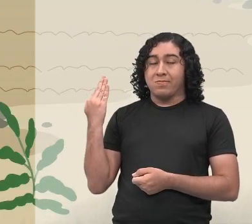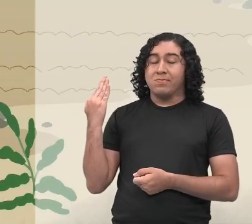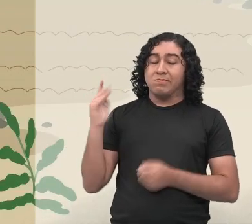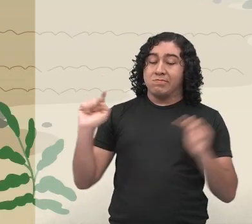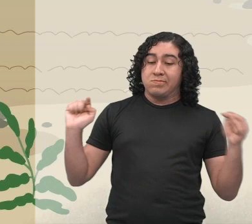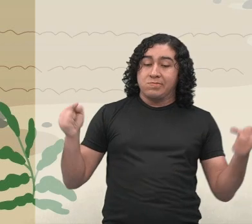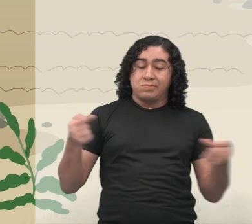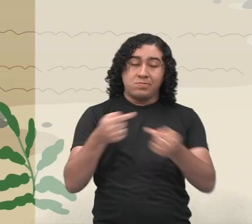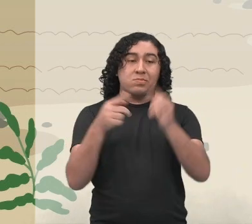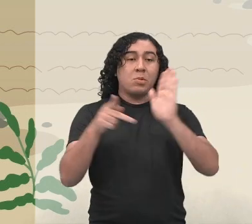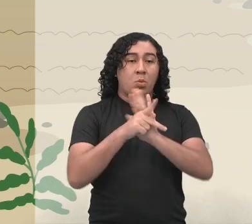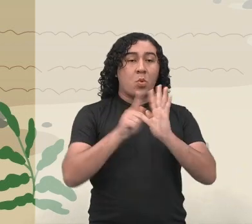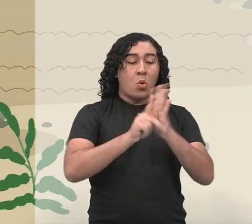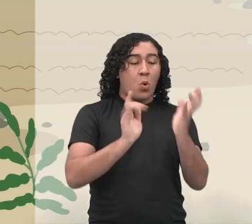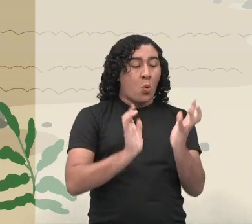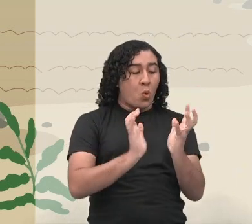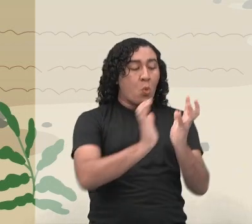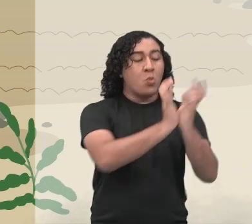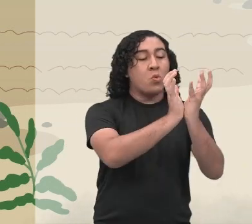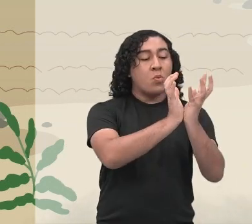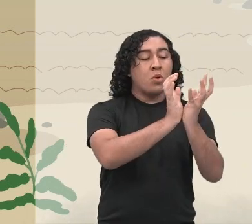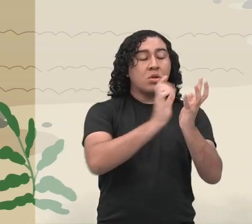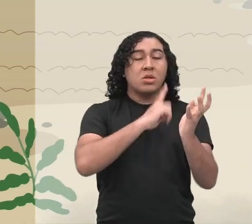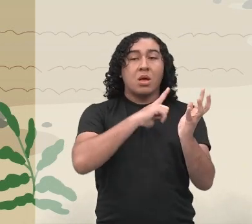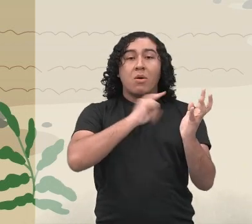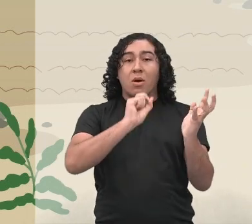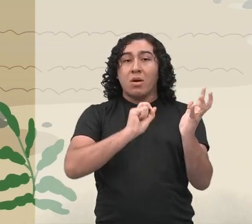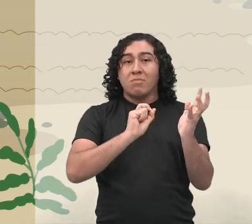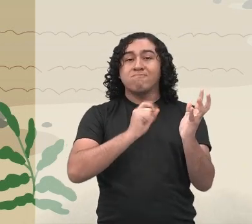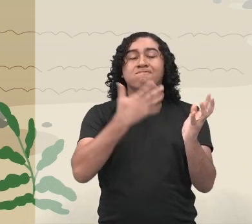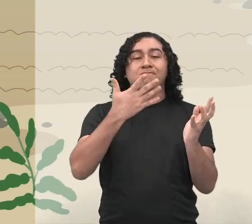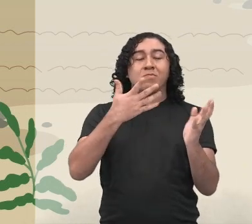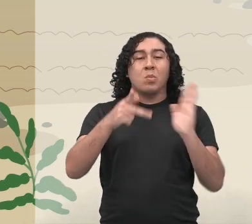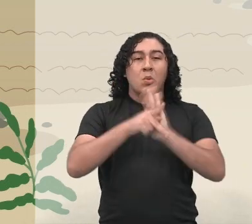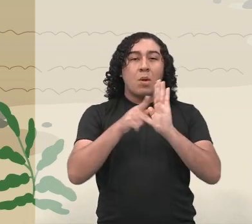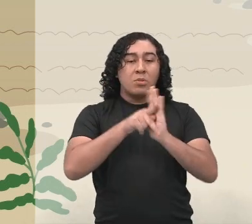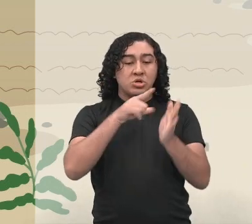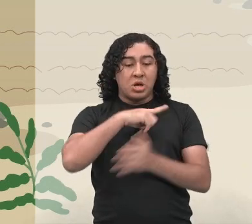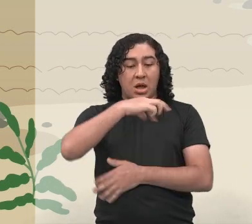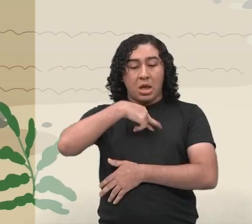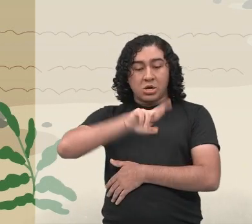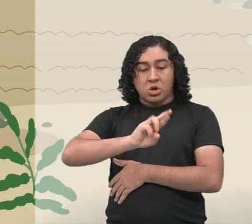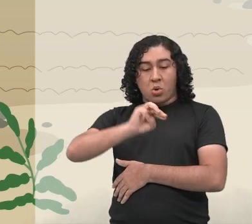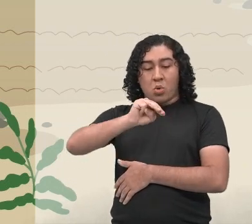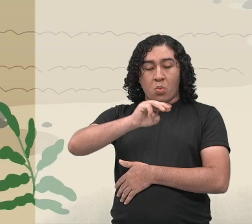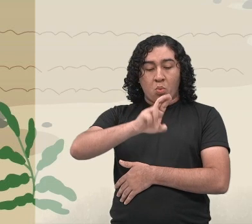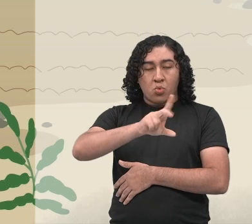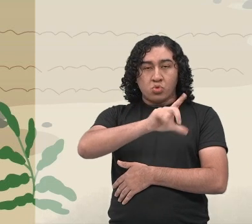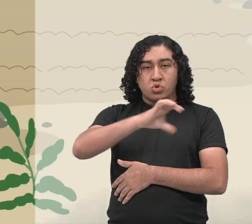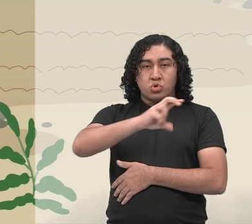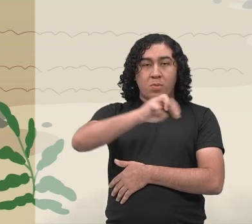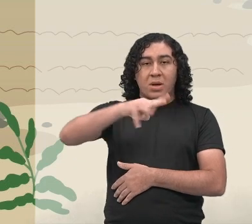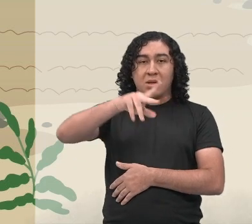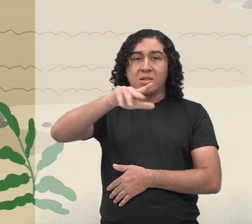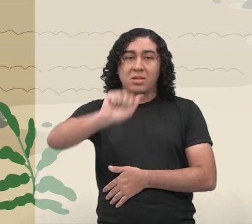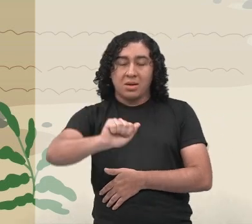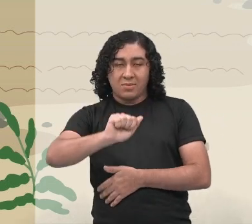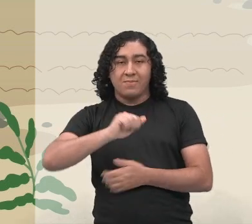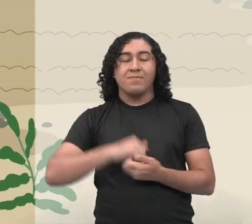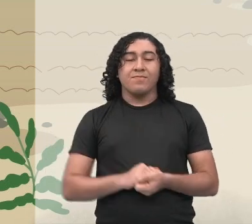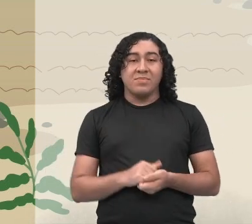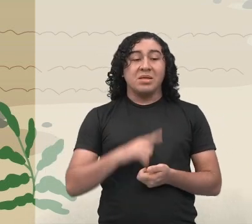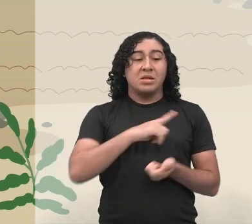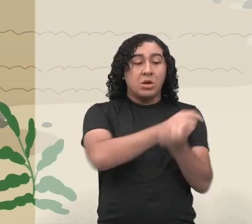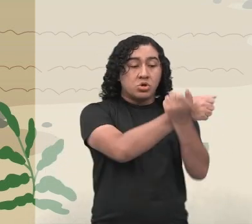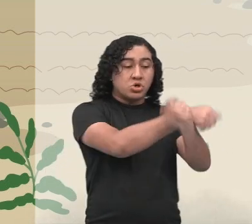do que um grupo que professava a religião muçulmana. Sim, galera, os escravizados, em